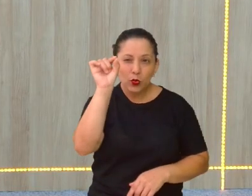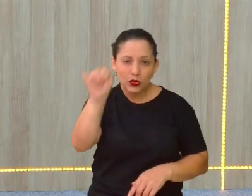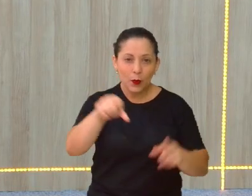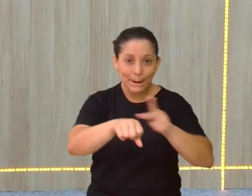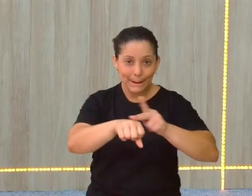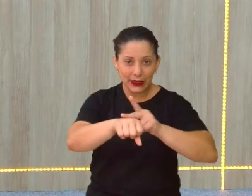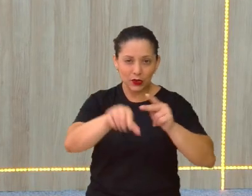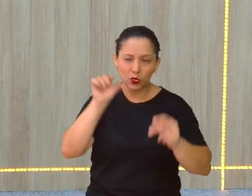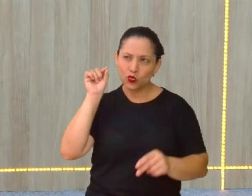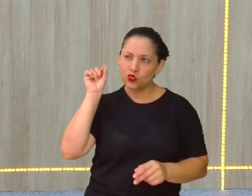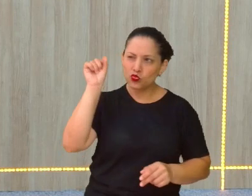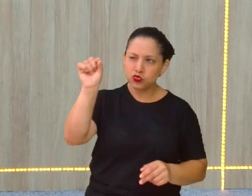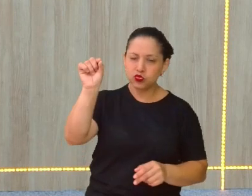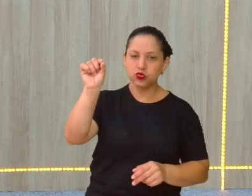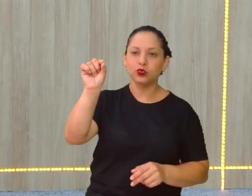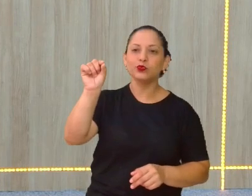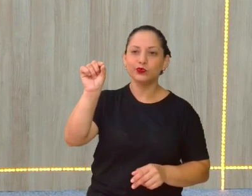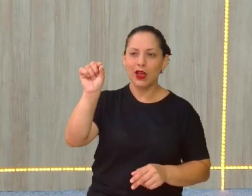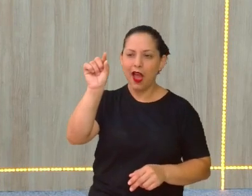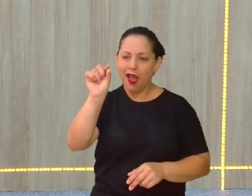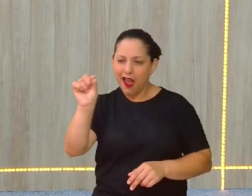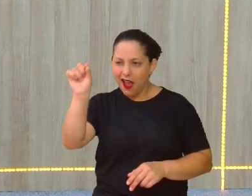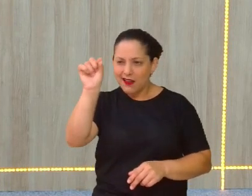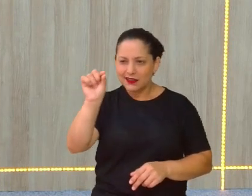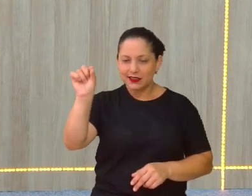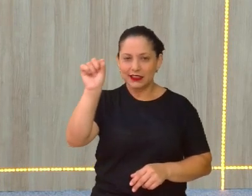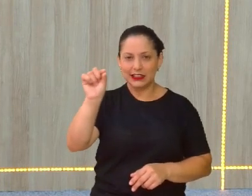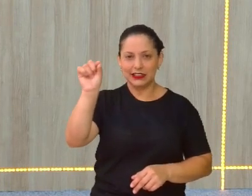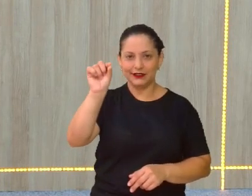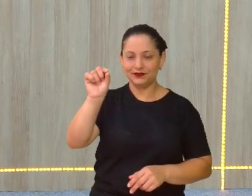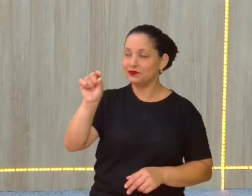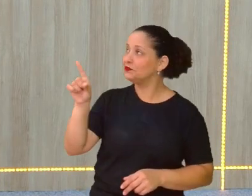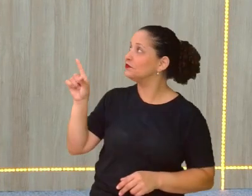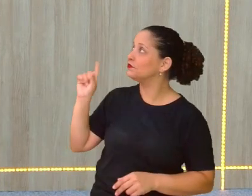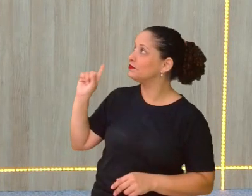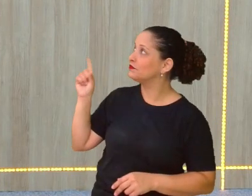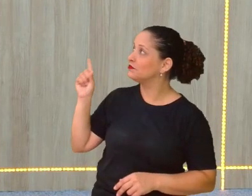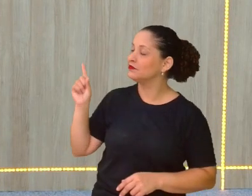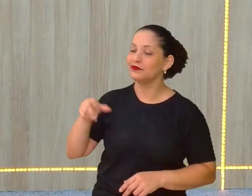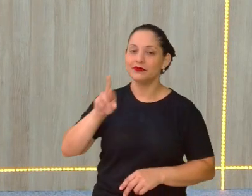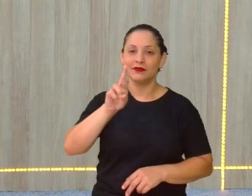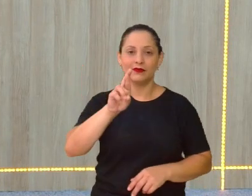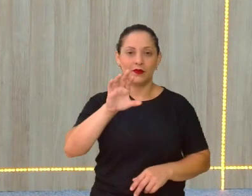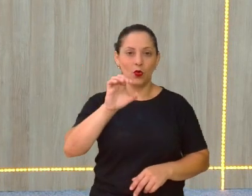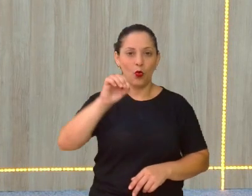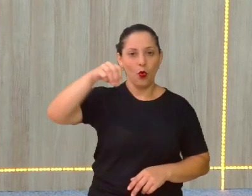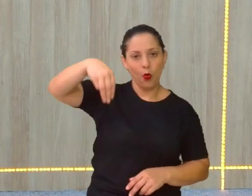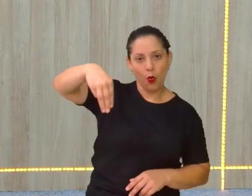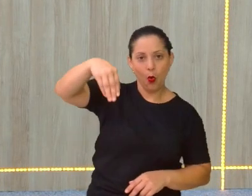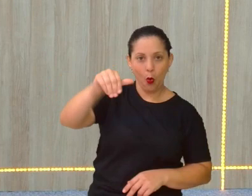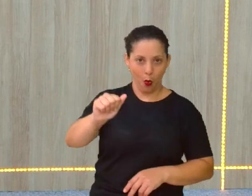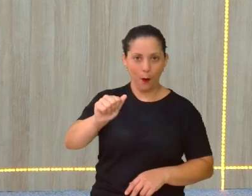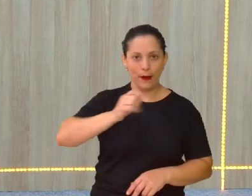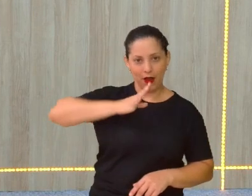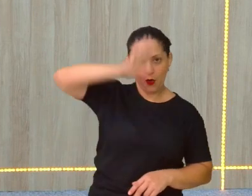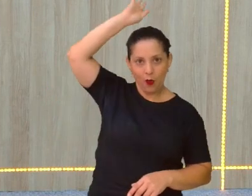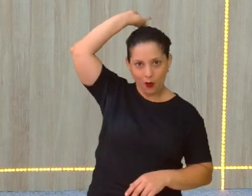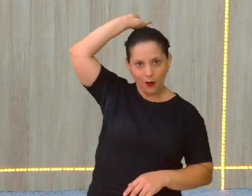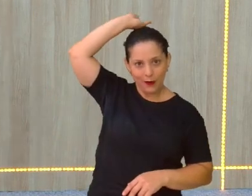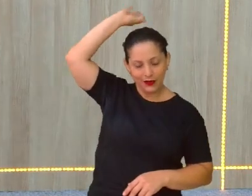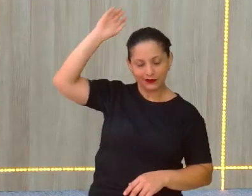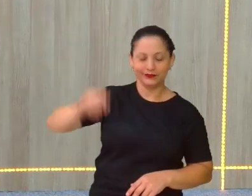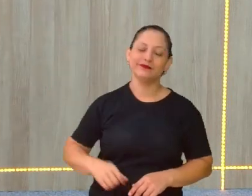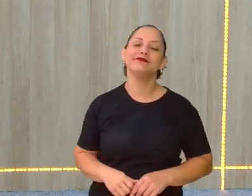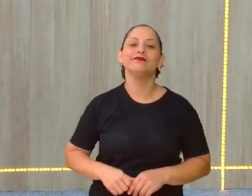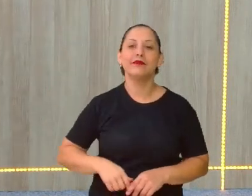preto aqui, ó, junto dessa área de influência etrusca. Então a gente tem aqui o território de Roma, a cidade de